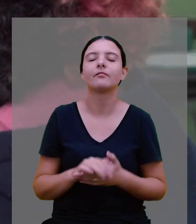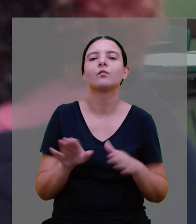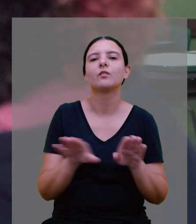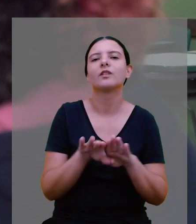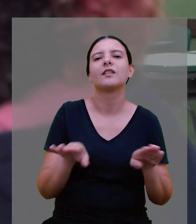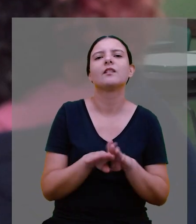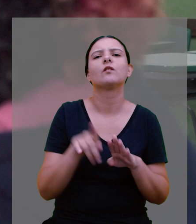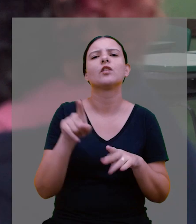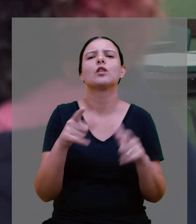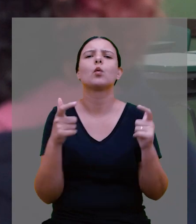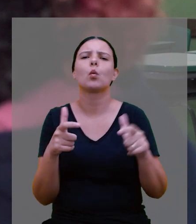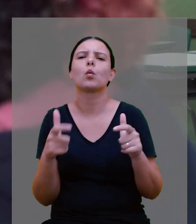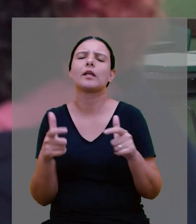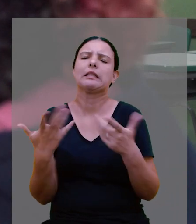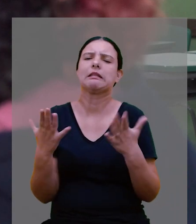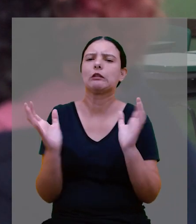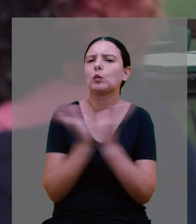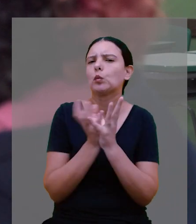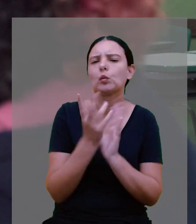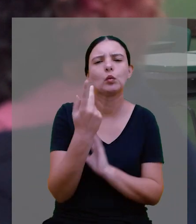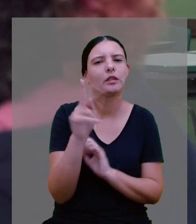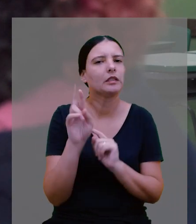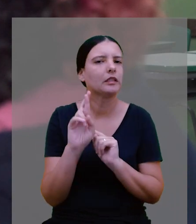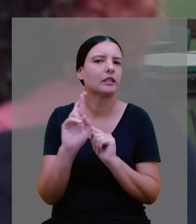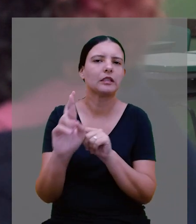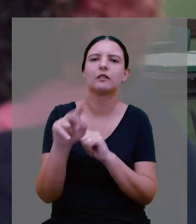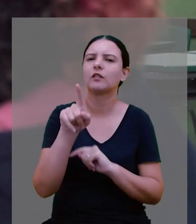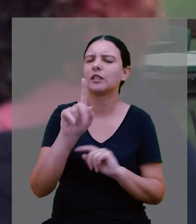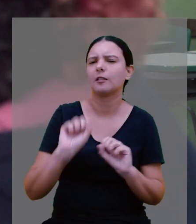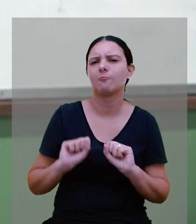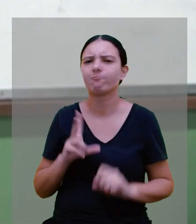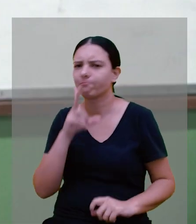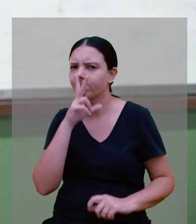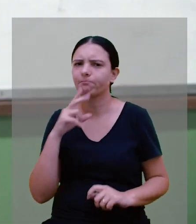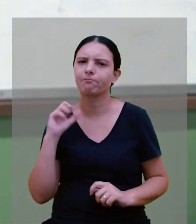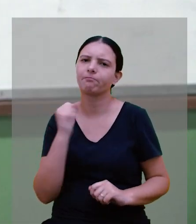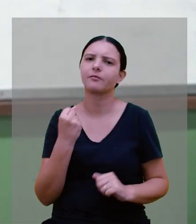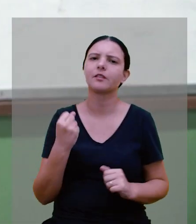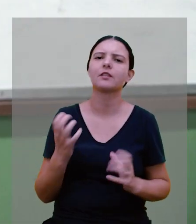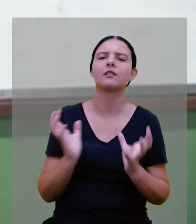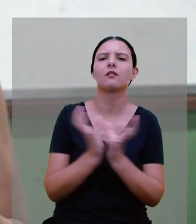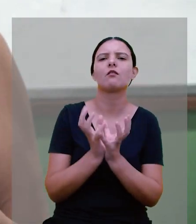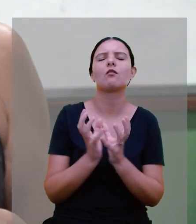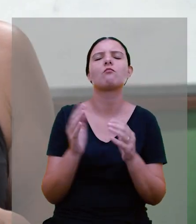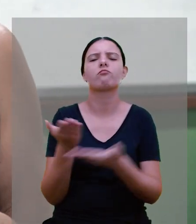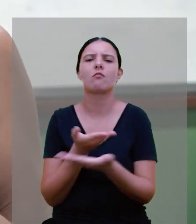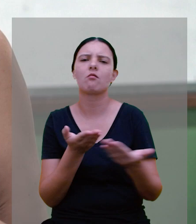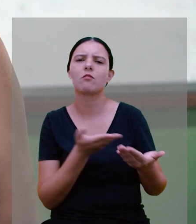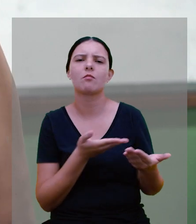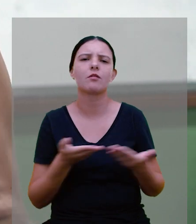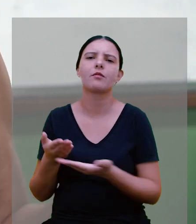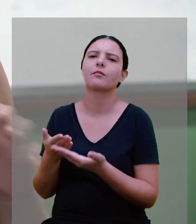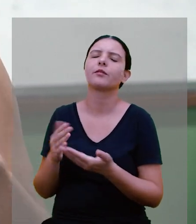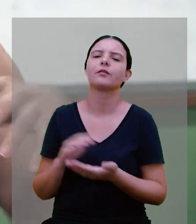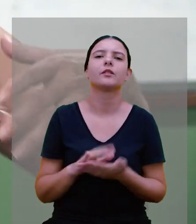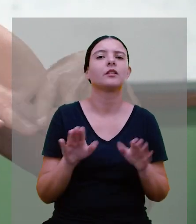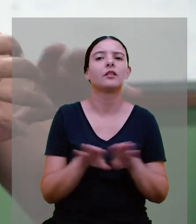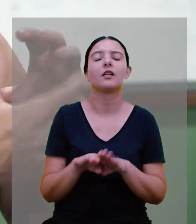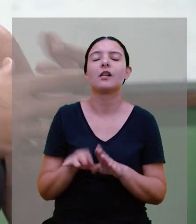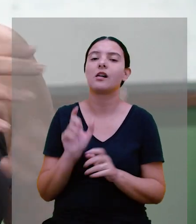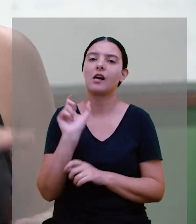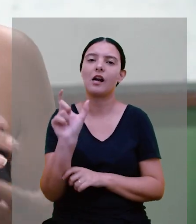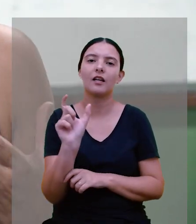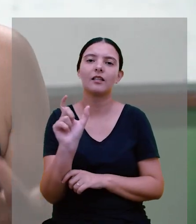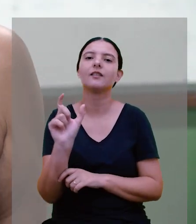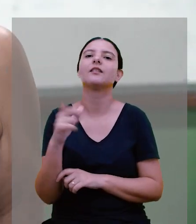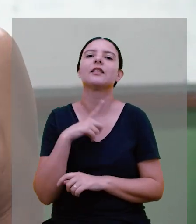falam de onde vocês vieram, vocês falam do grupo que vocês representam, vocês se fortalecem, fazendo vínculo uns com os outros. A palavra é que faz